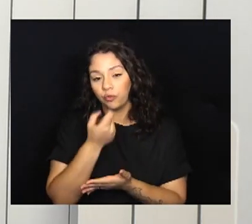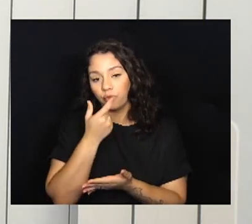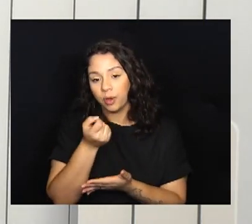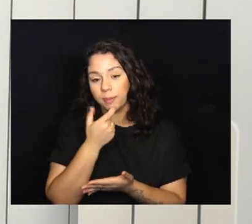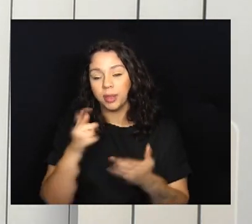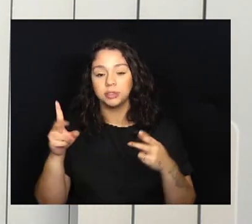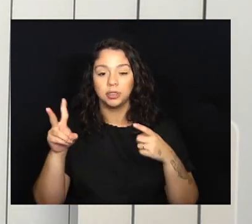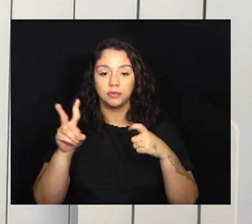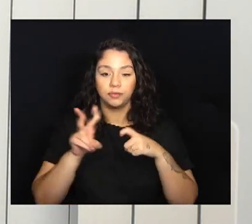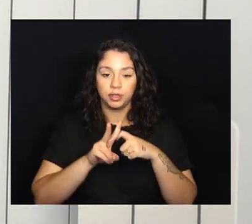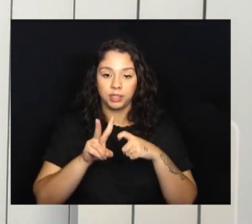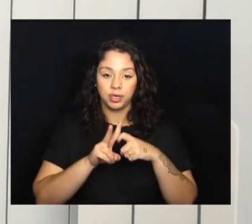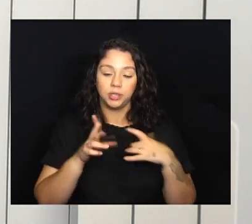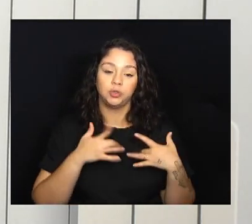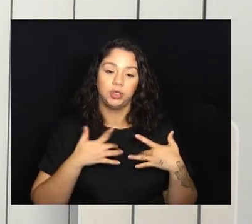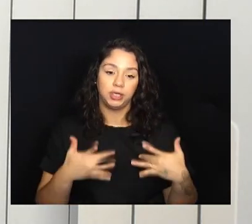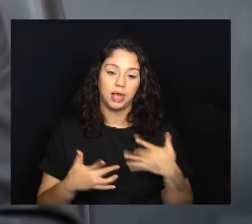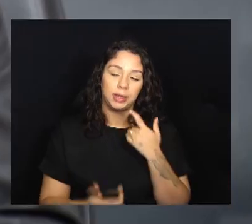Solidária.